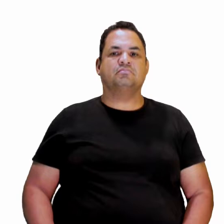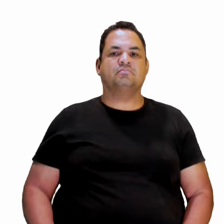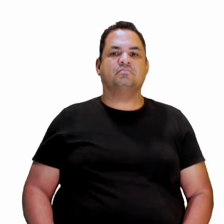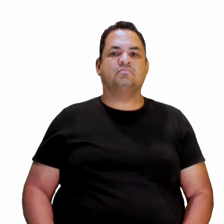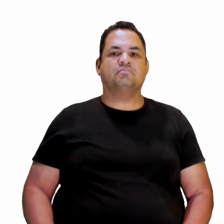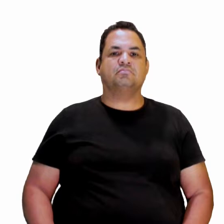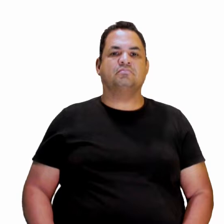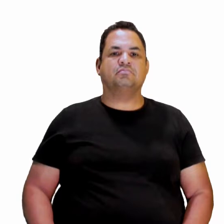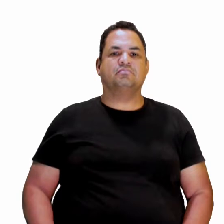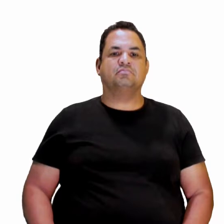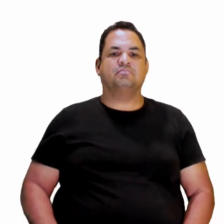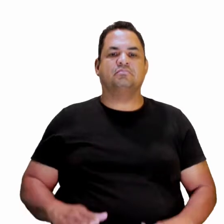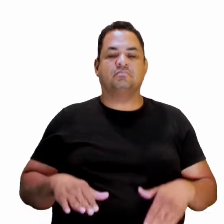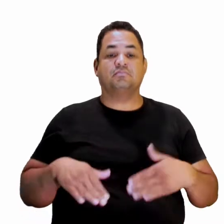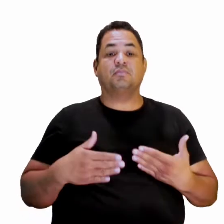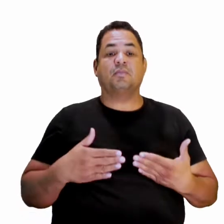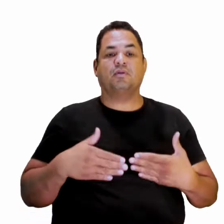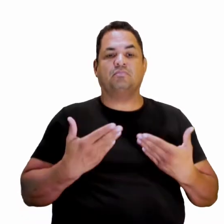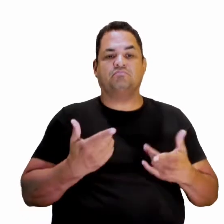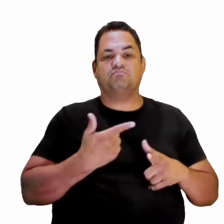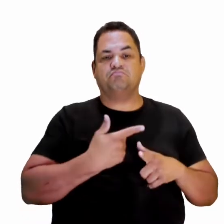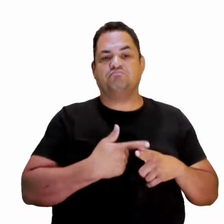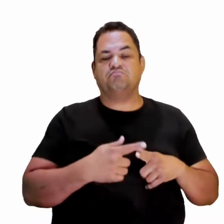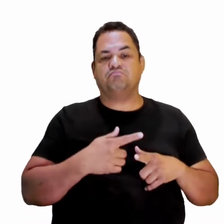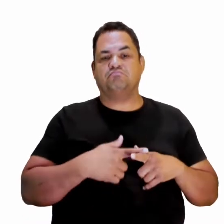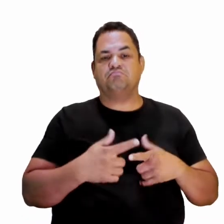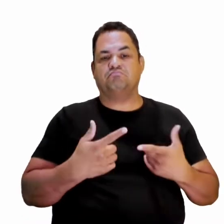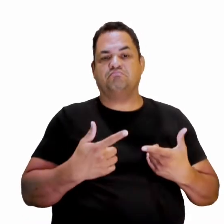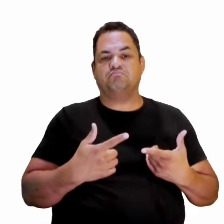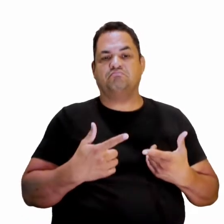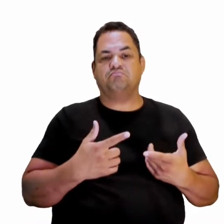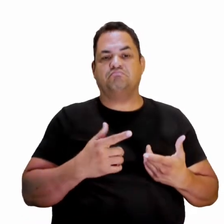it? Que problema aí